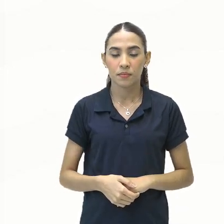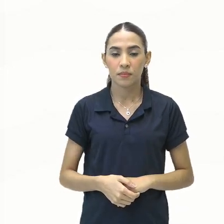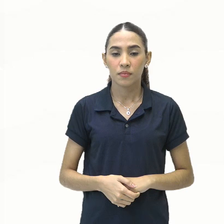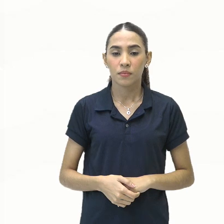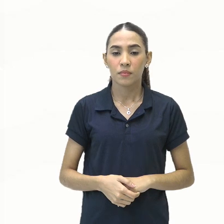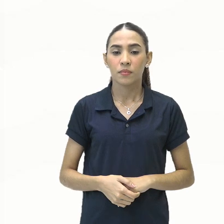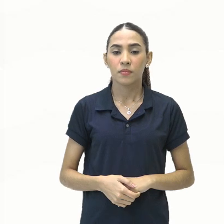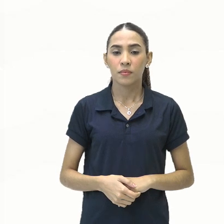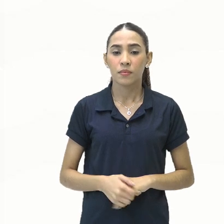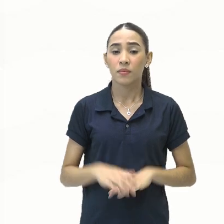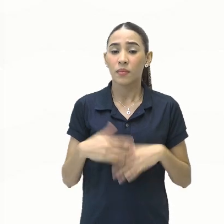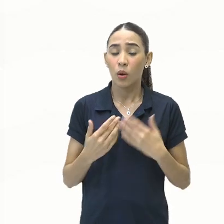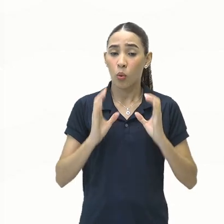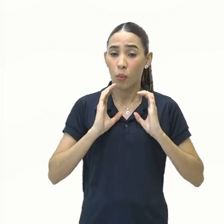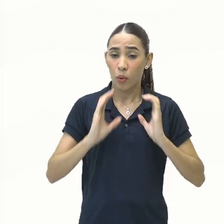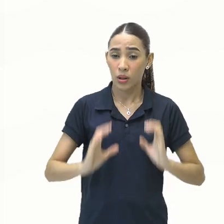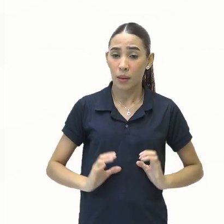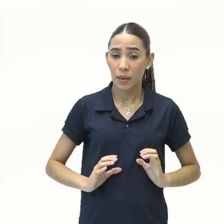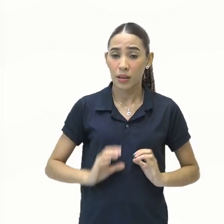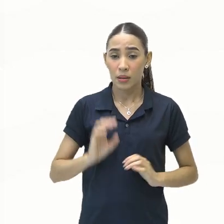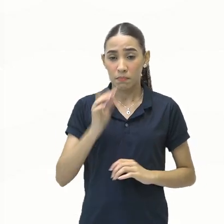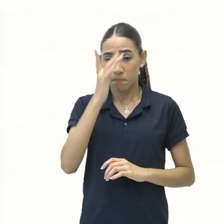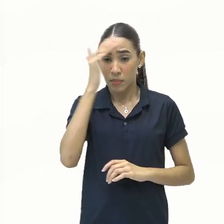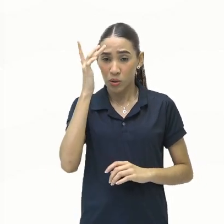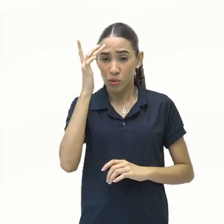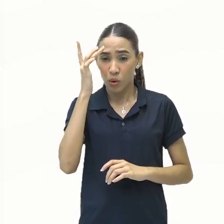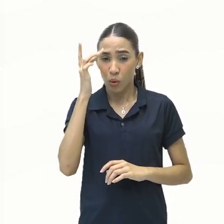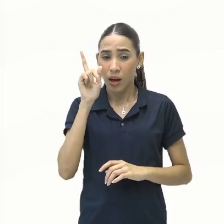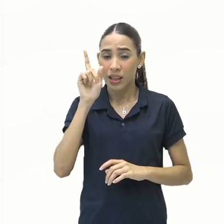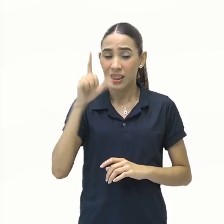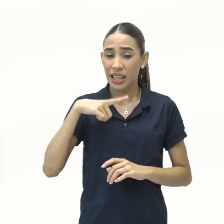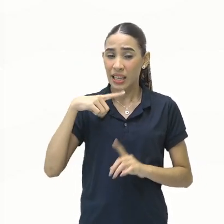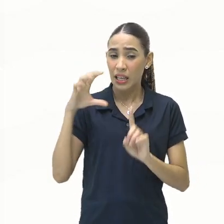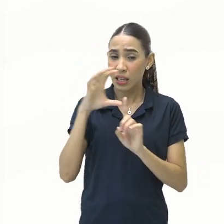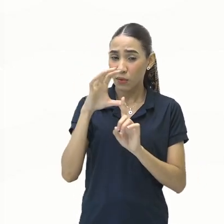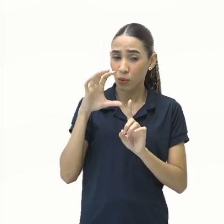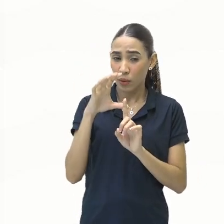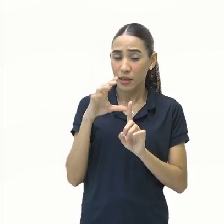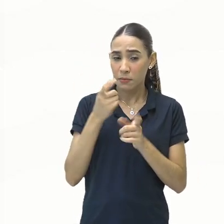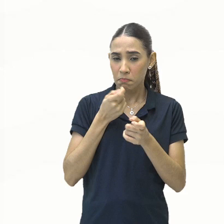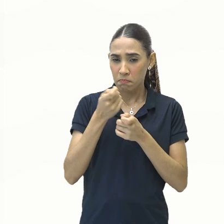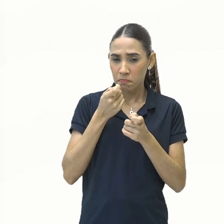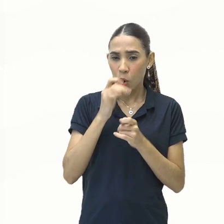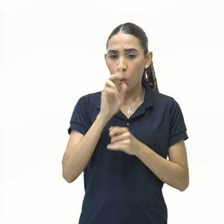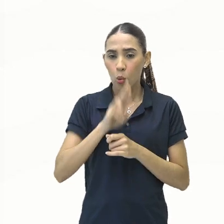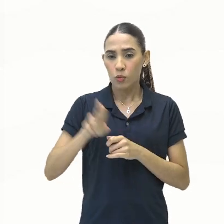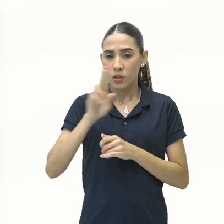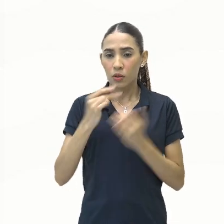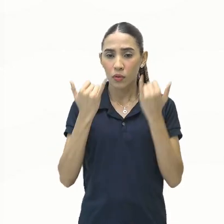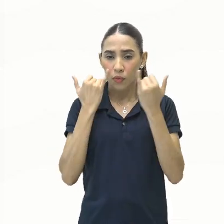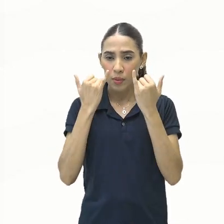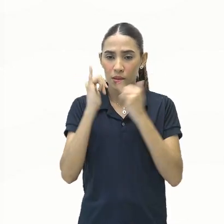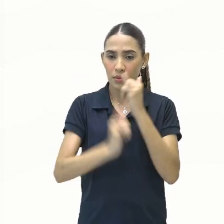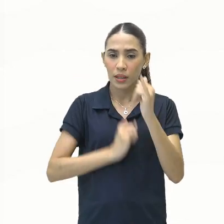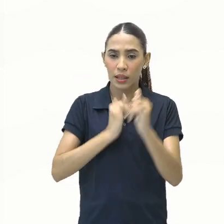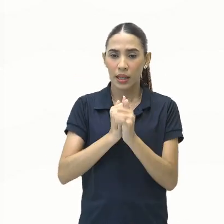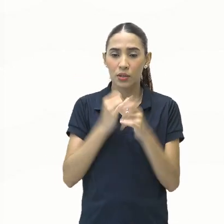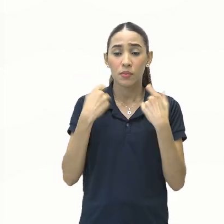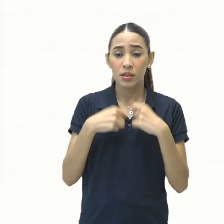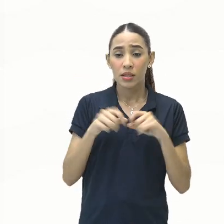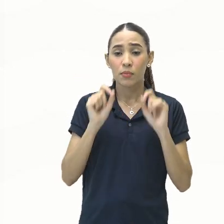que esse comportamento de usuário ele é manipulado, pelo controle dos dados da internet? E aí nós